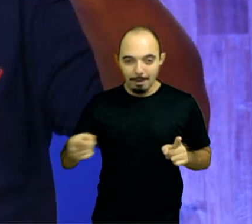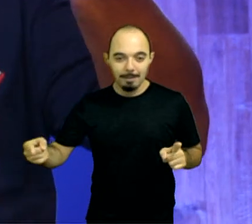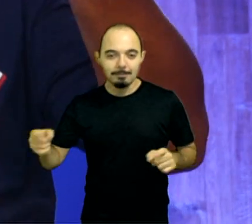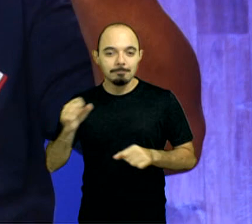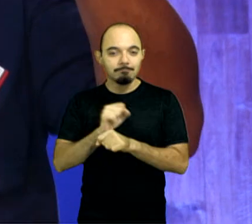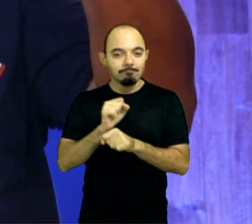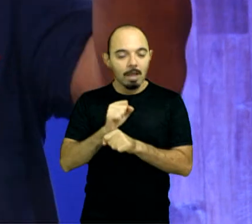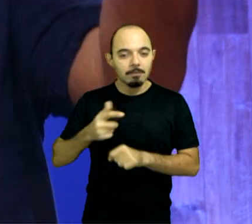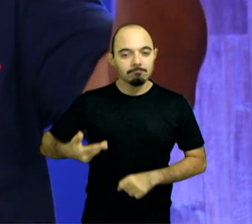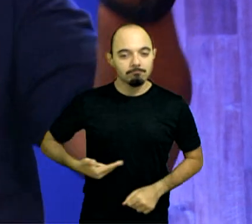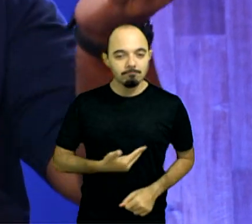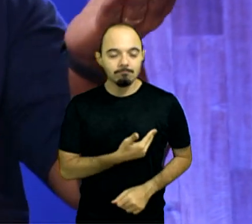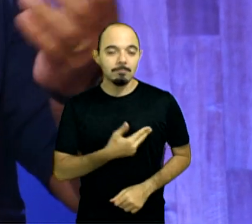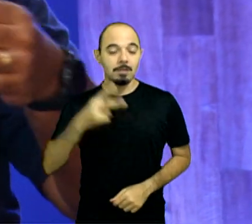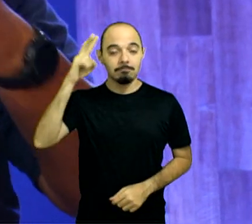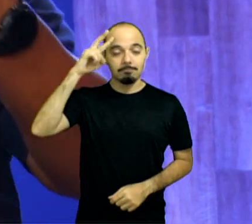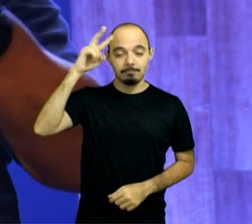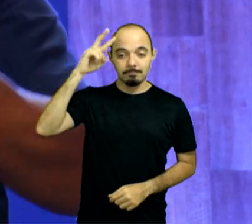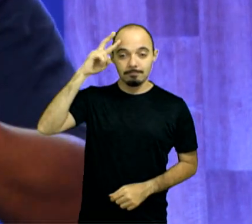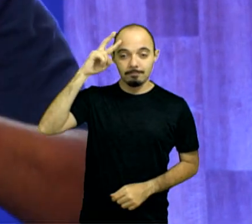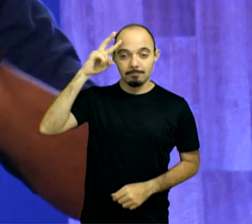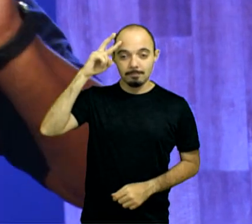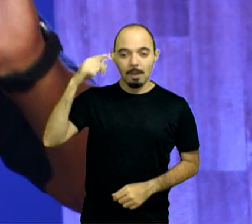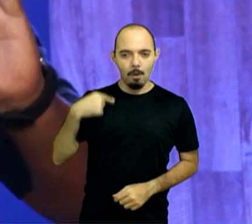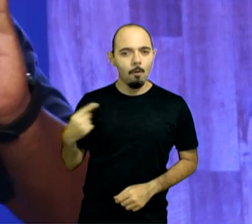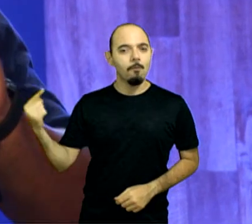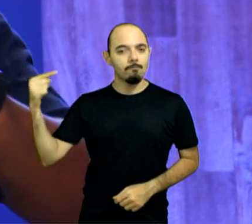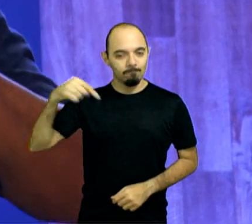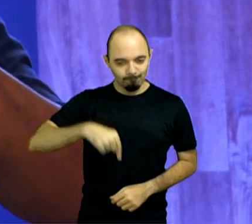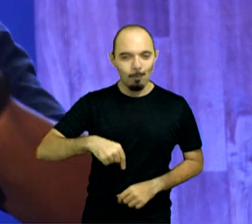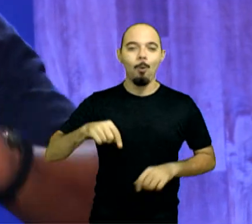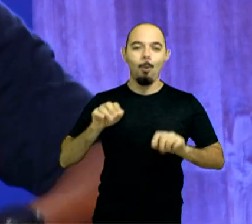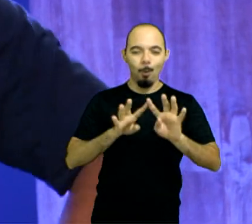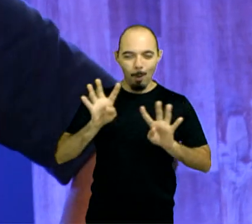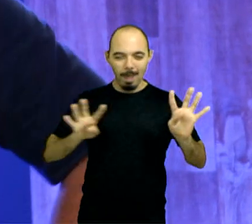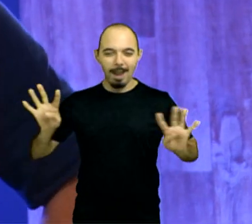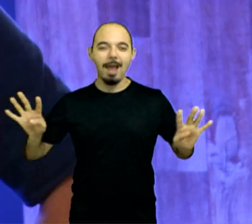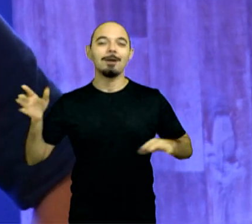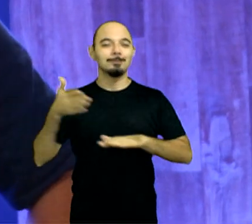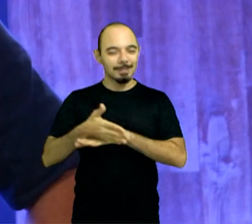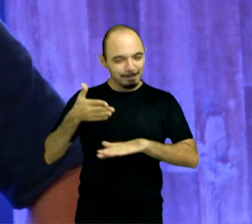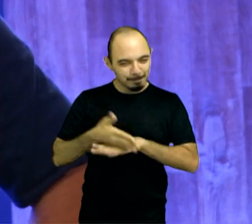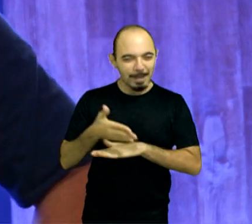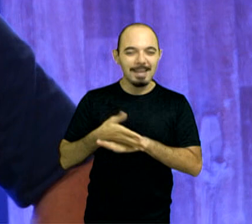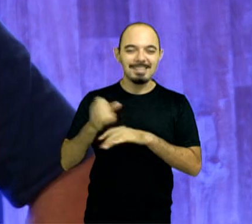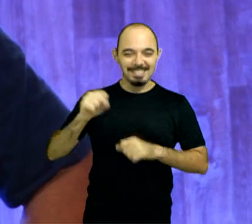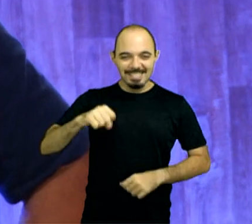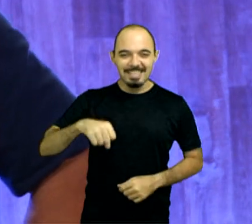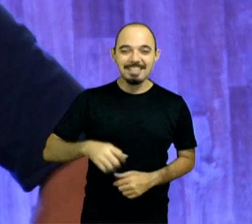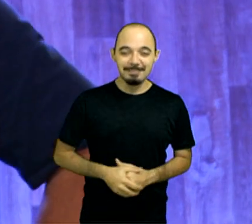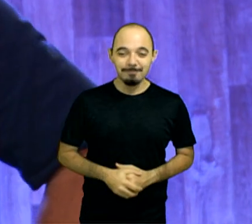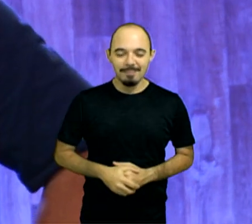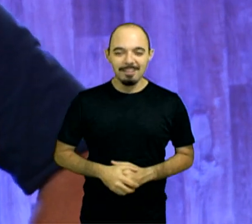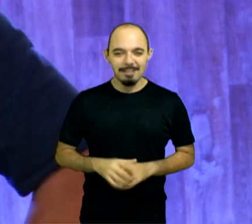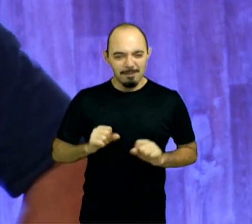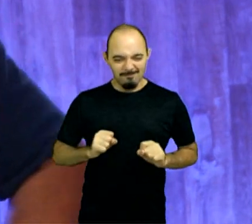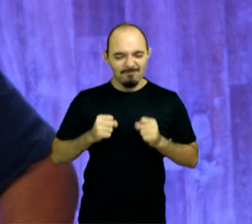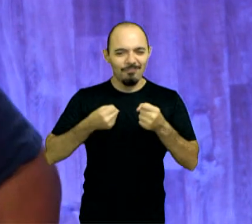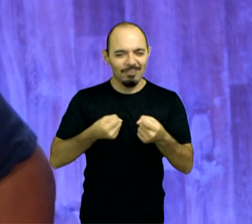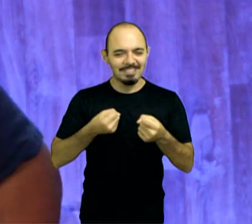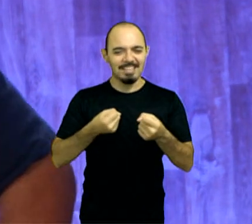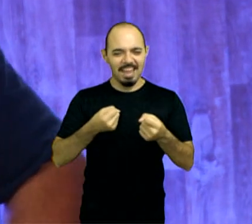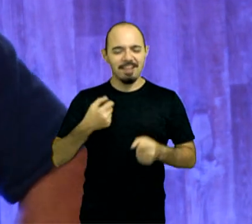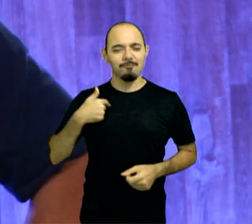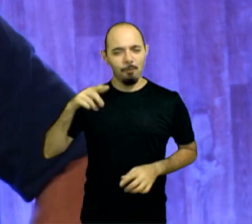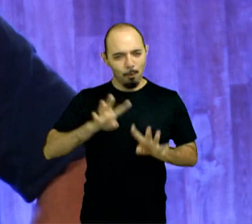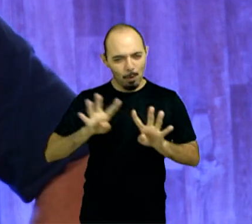segunda-feira eu cheguei até a vir para o coral, né? Participei do coral, tranquilo, né? Sem fazer nada de esforço. E fizeram oração, louvaram,